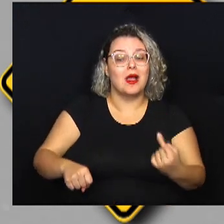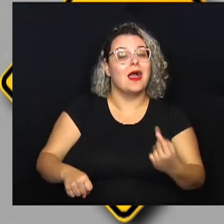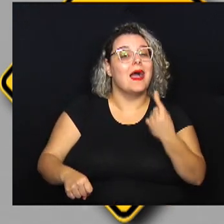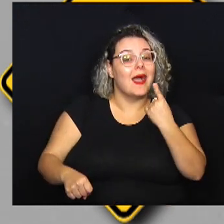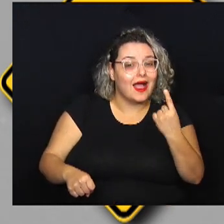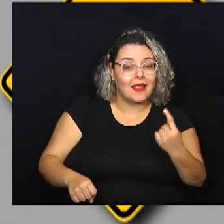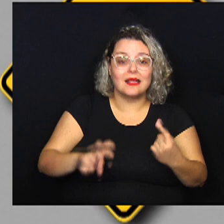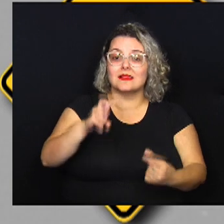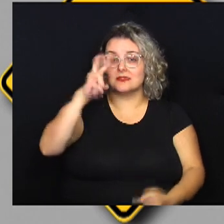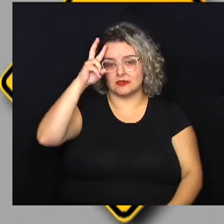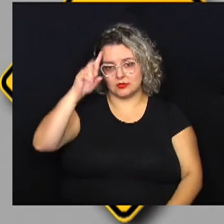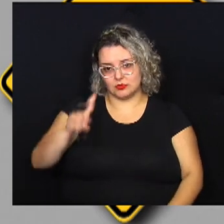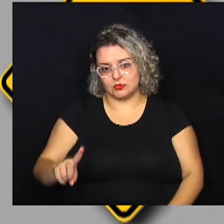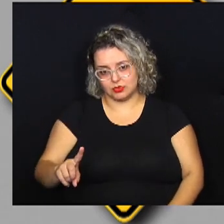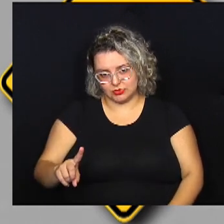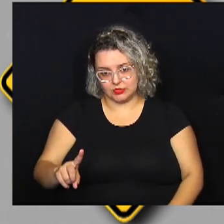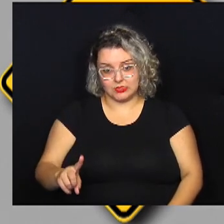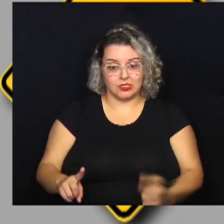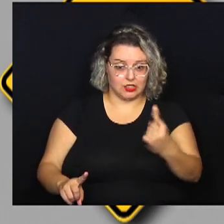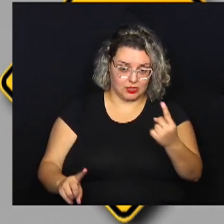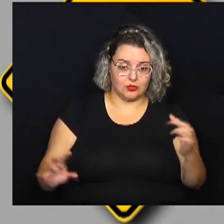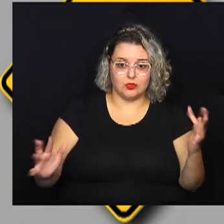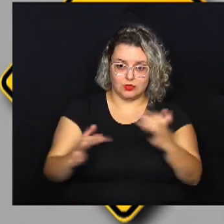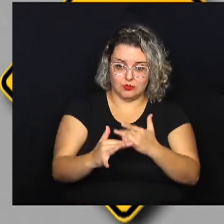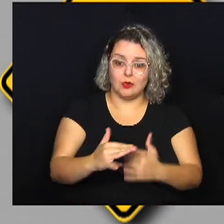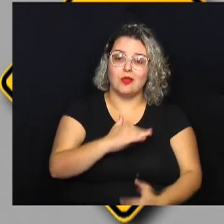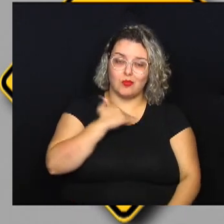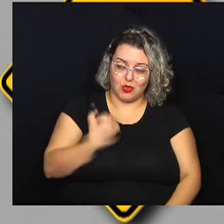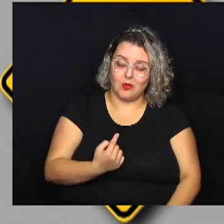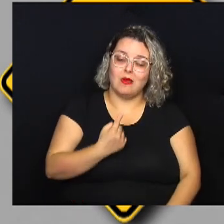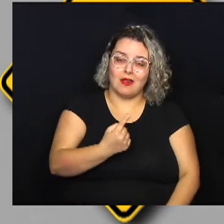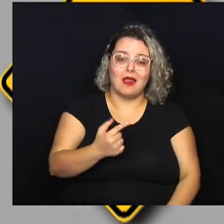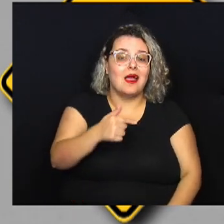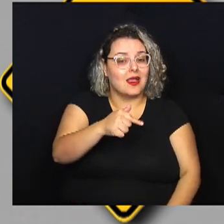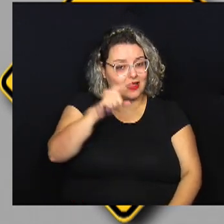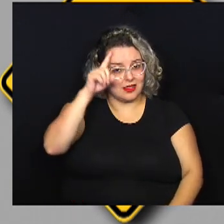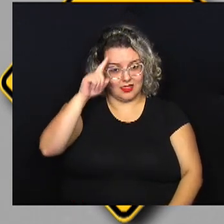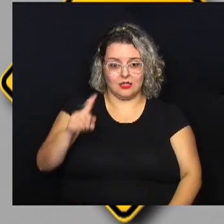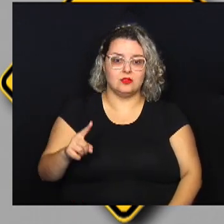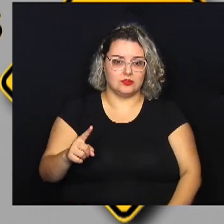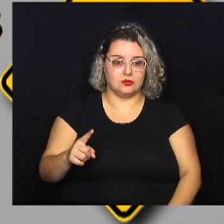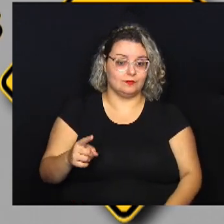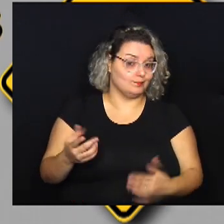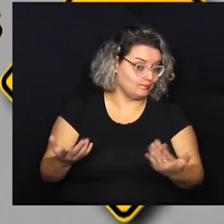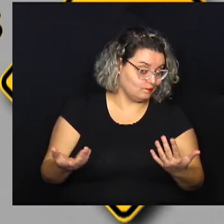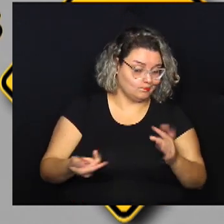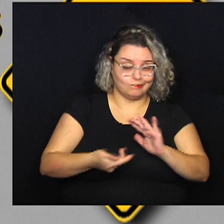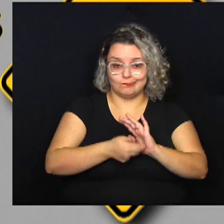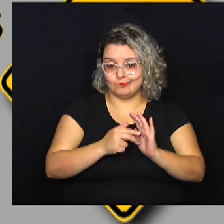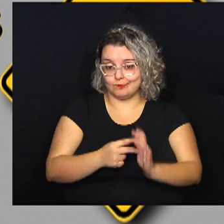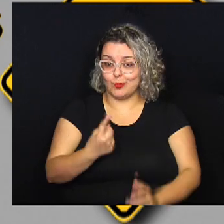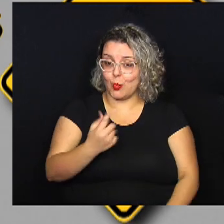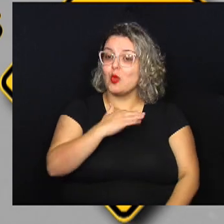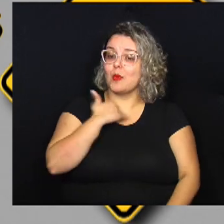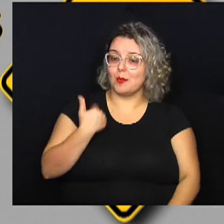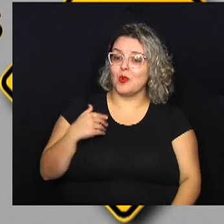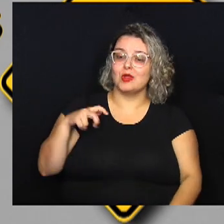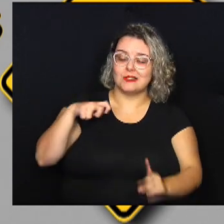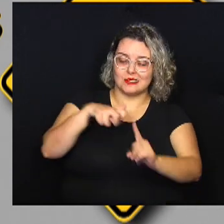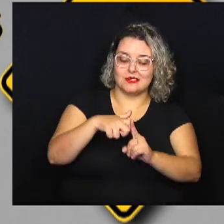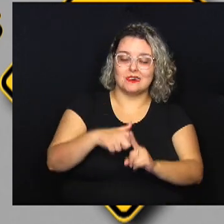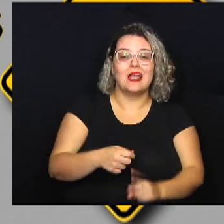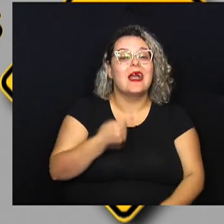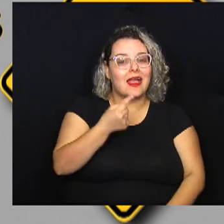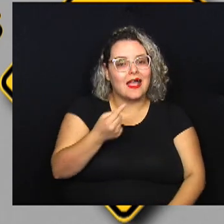5 dias e que um pedestre perde a vida a cada 7 dias, ou seja, uma morte no trânsito a